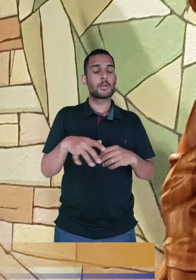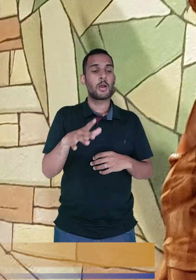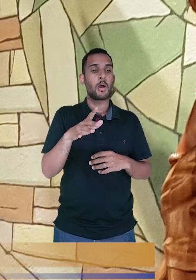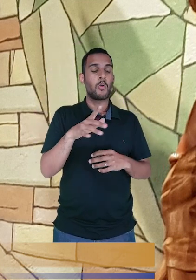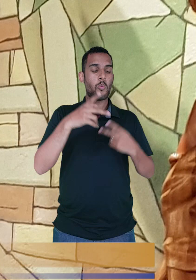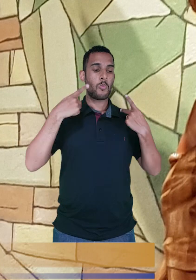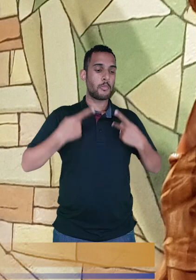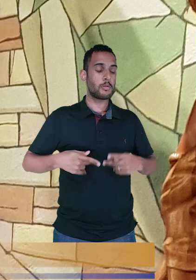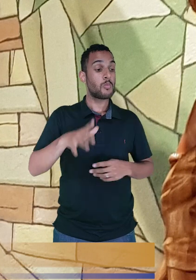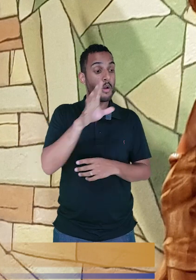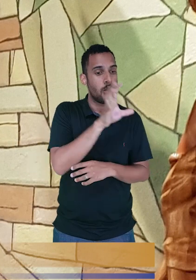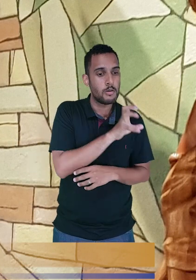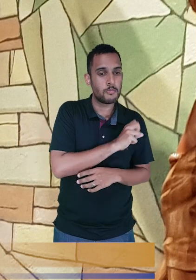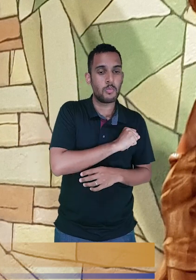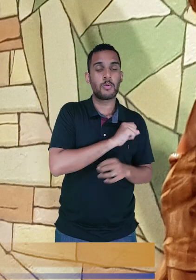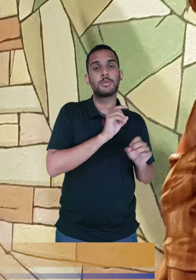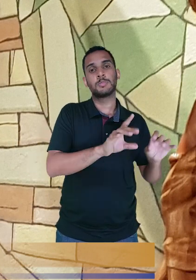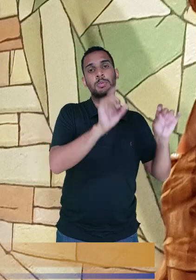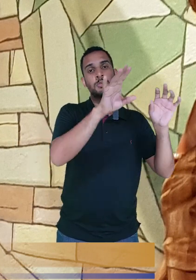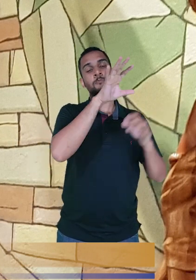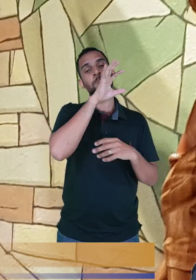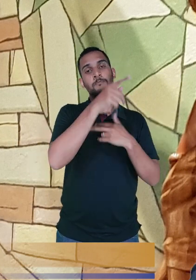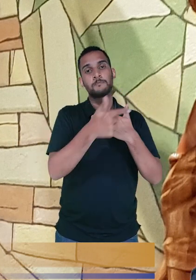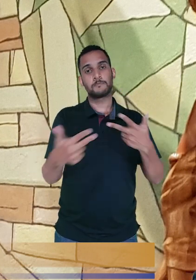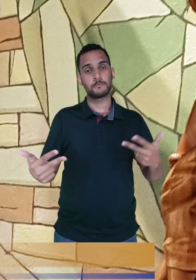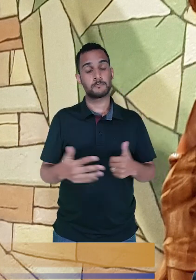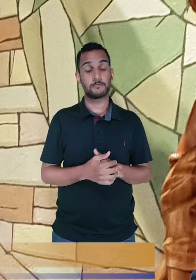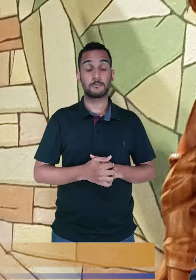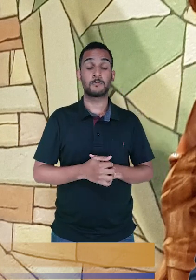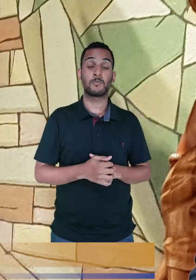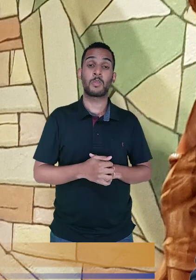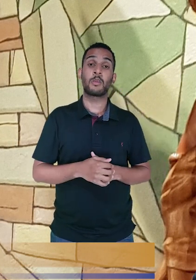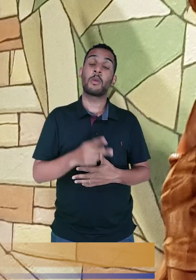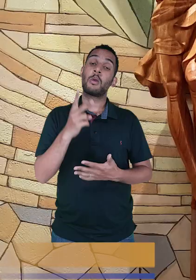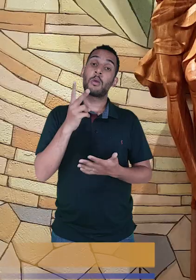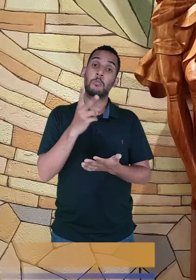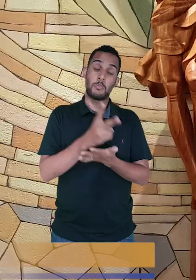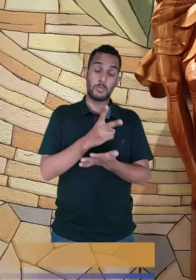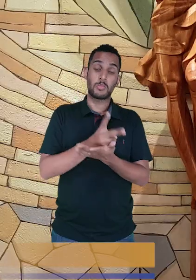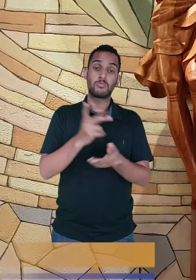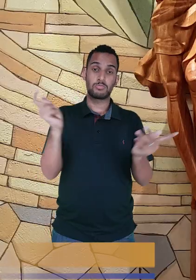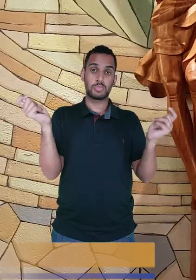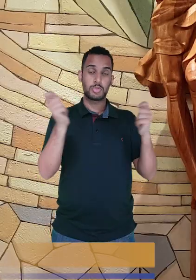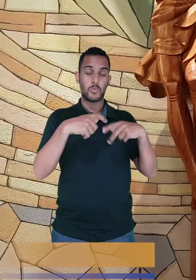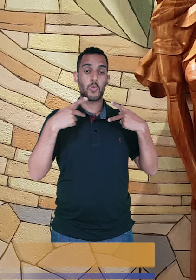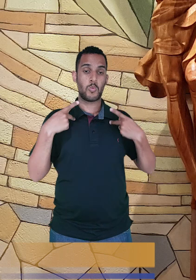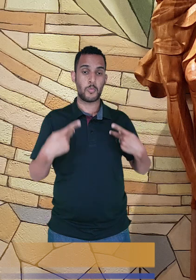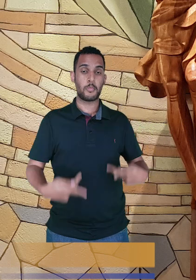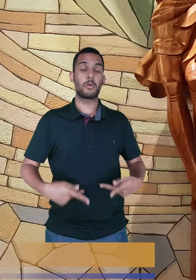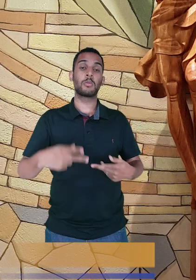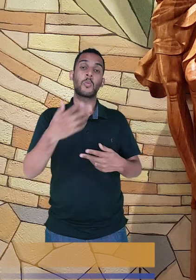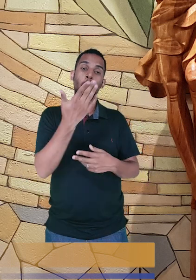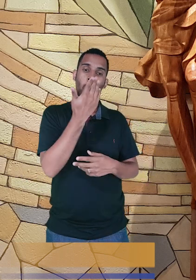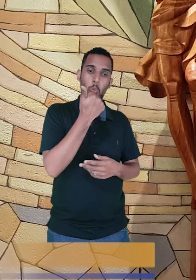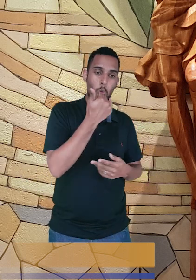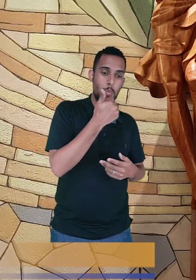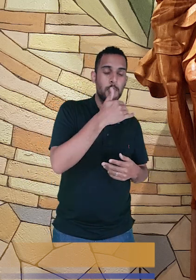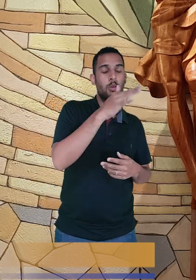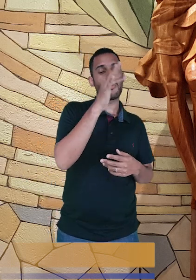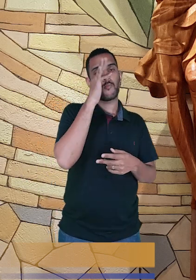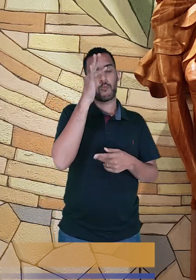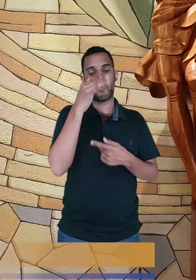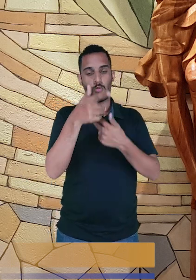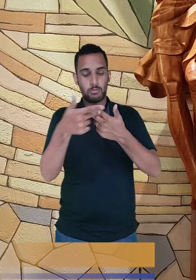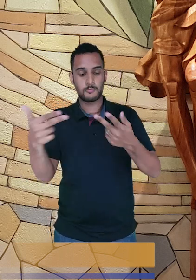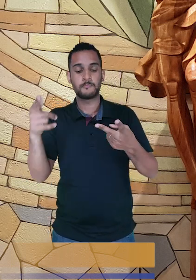profundo amor do homem pelas criaturas, sobretudo pelos animais. Embora seja permitido ao ser humano